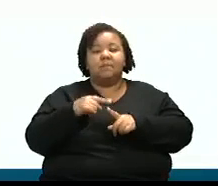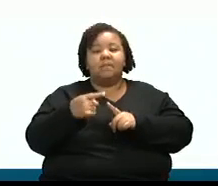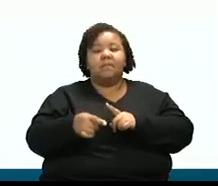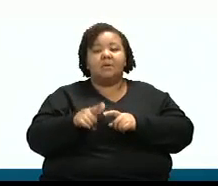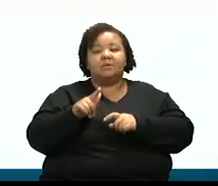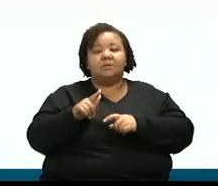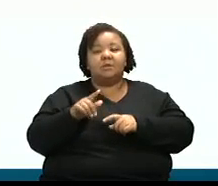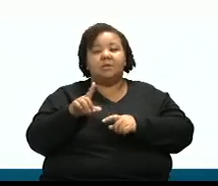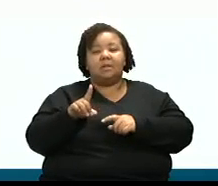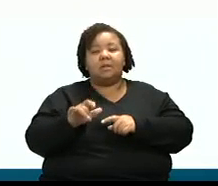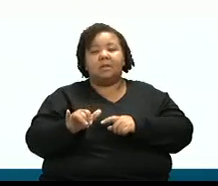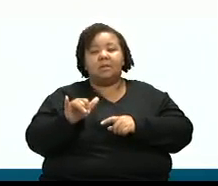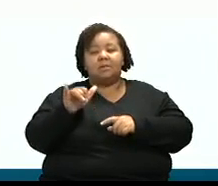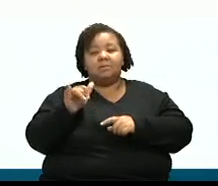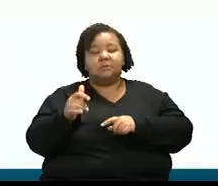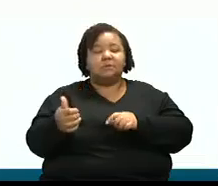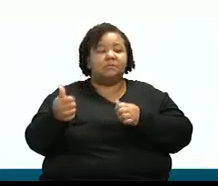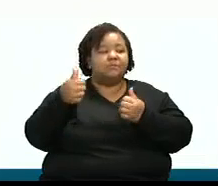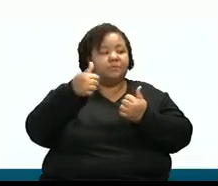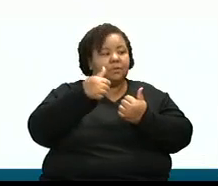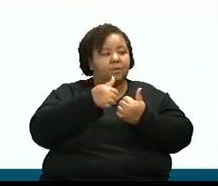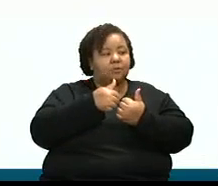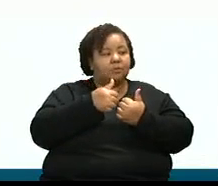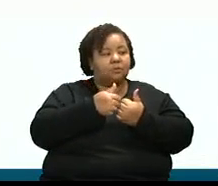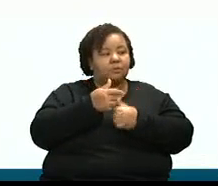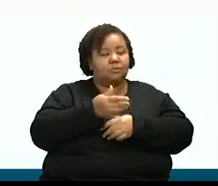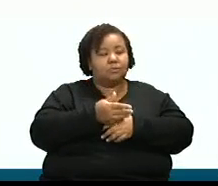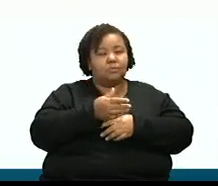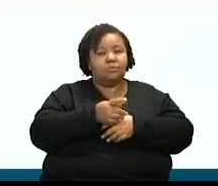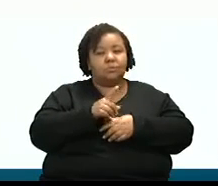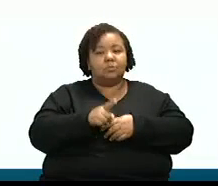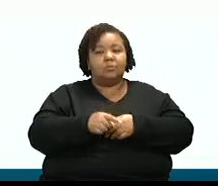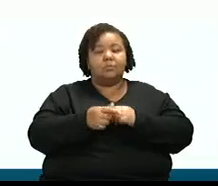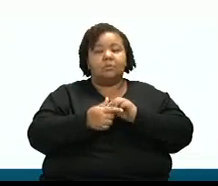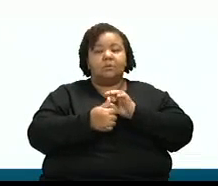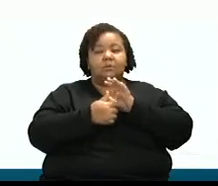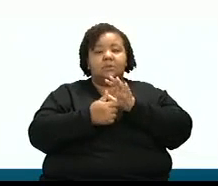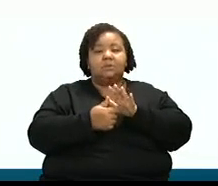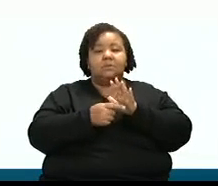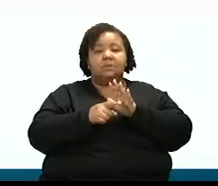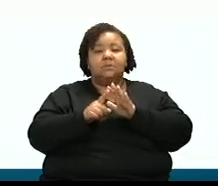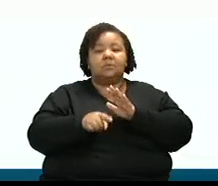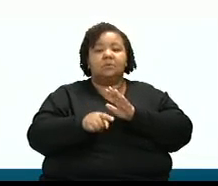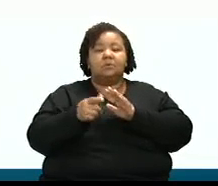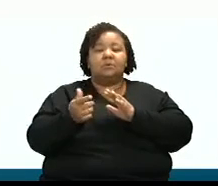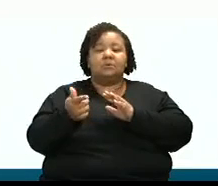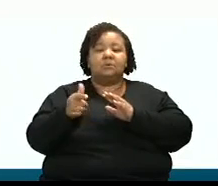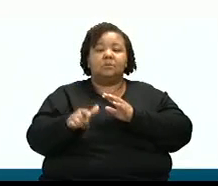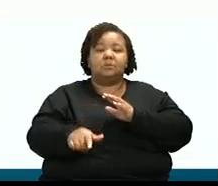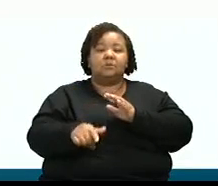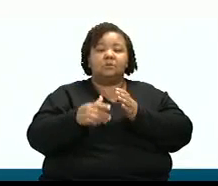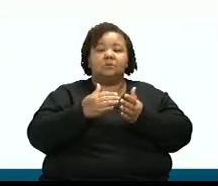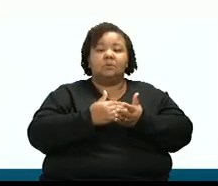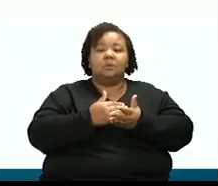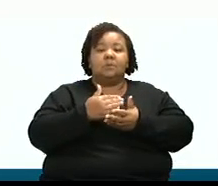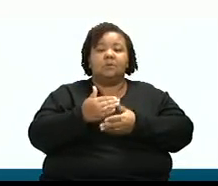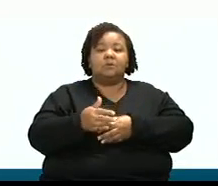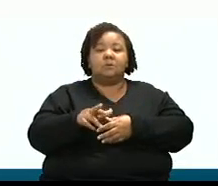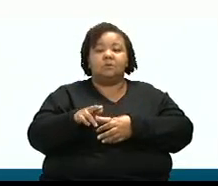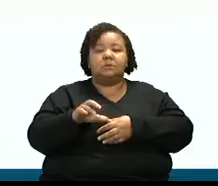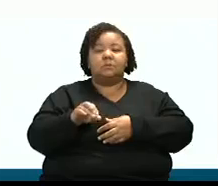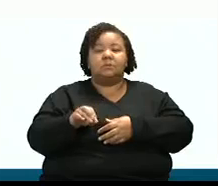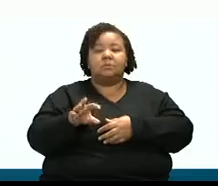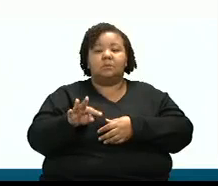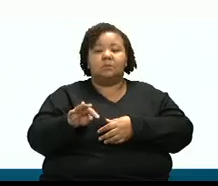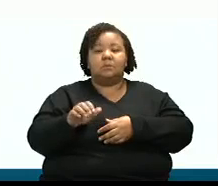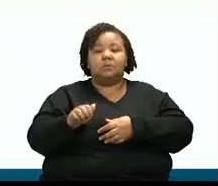dy. Eu substituo as expressões que são obtidas a partir do rotacional. Então,